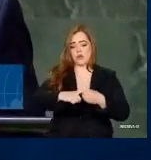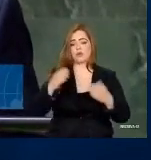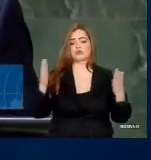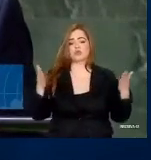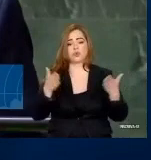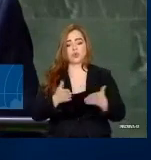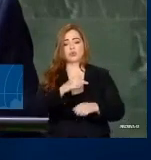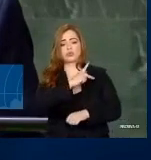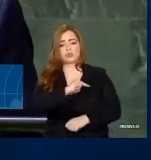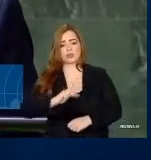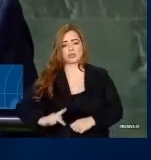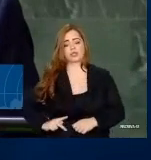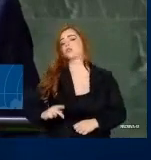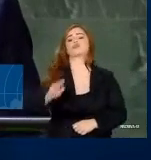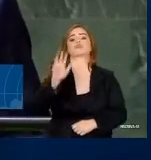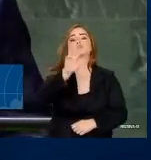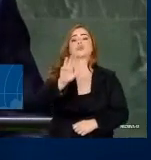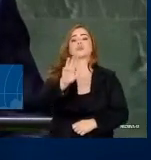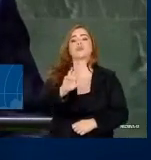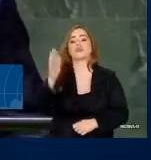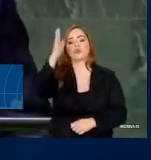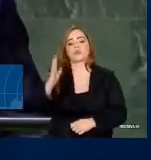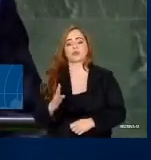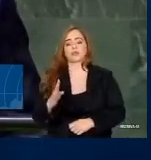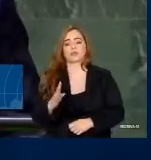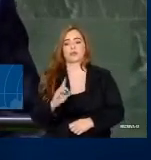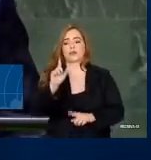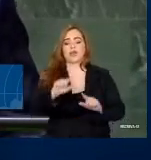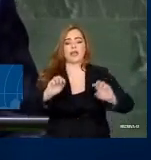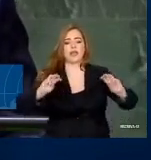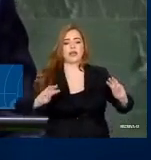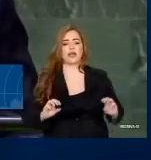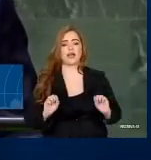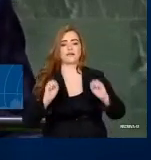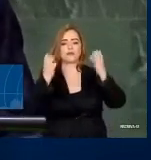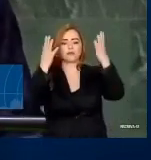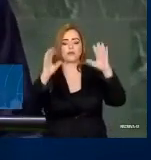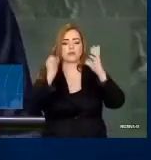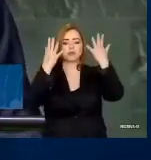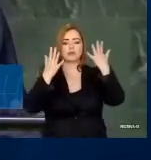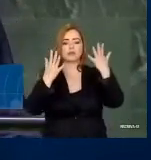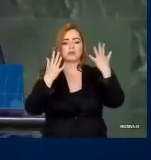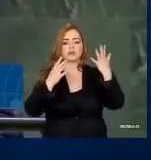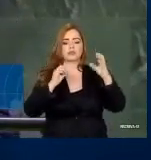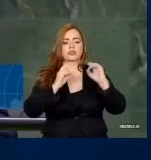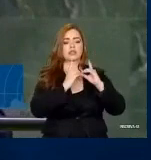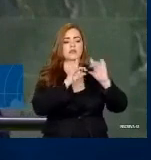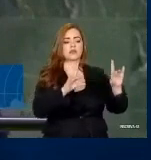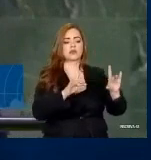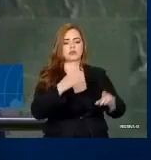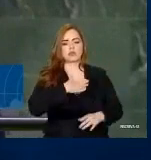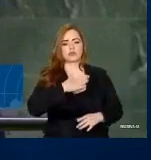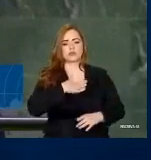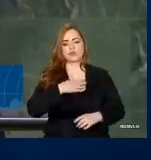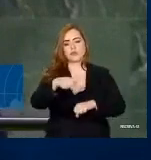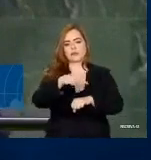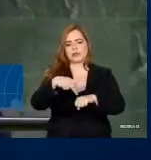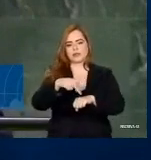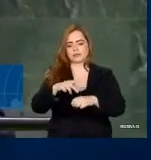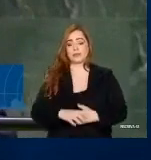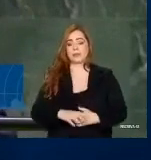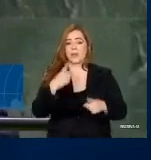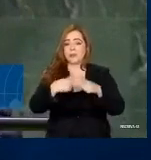Arábia, o cara, em questão de uma semana, já está falando lá a língua do país. E o nosso presidente